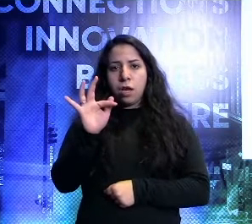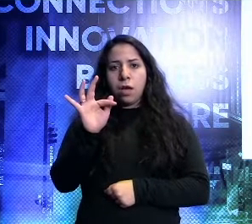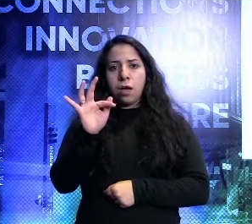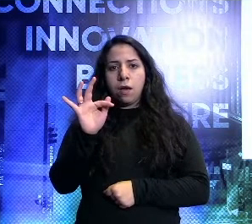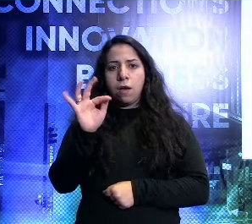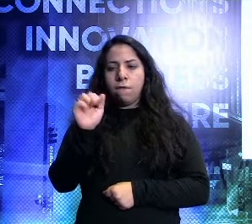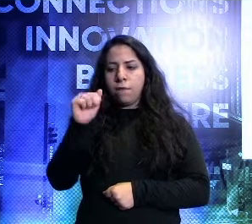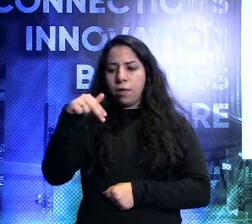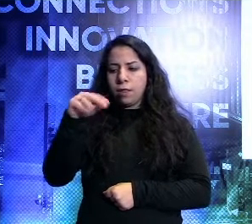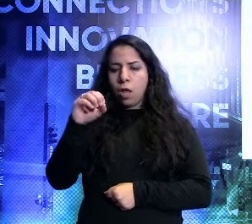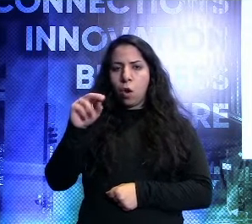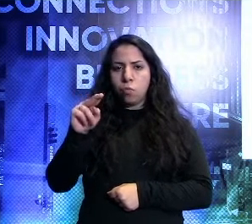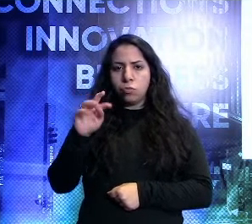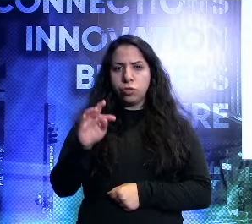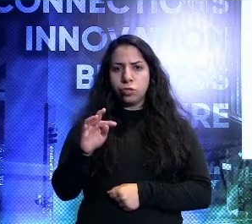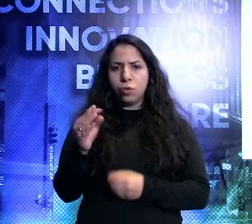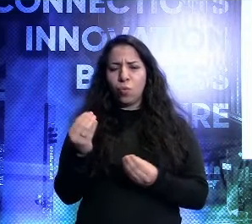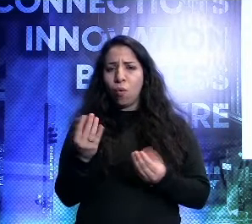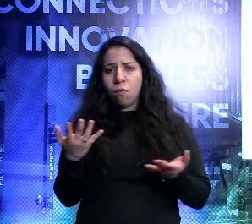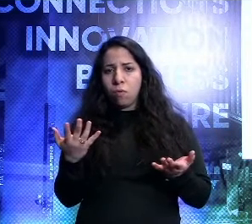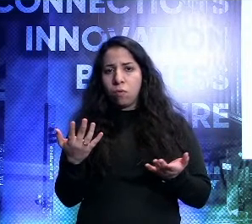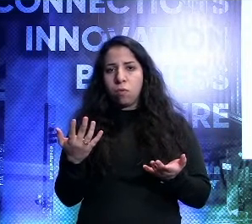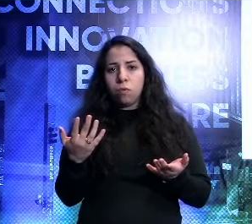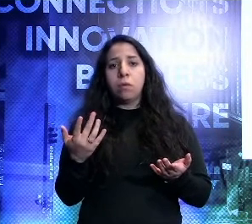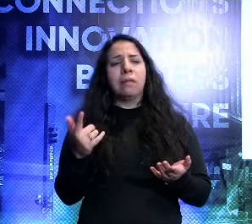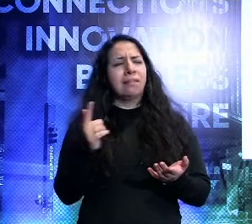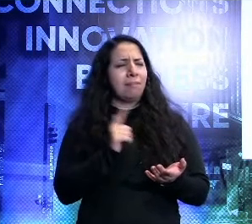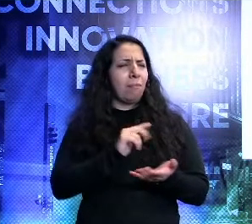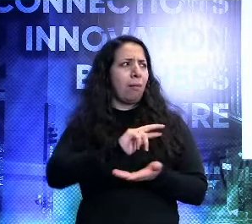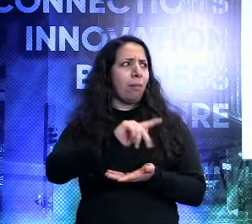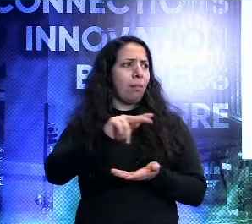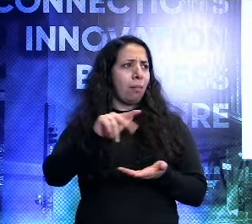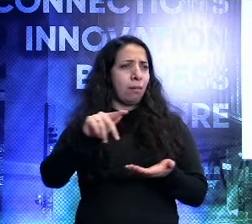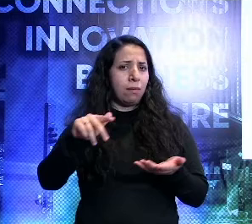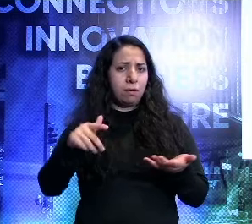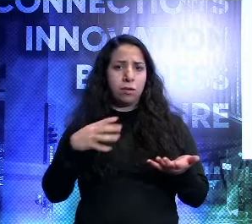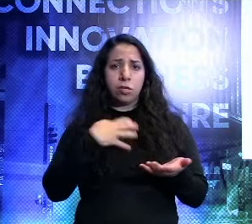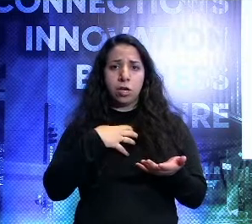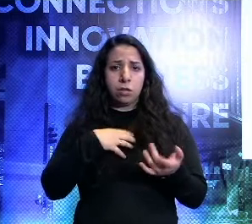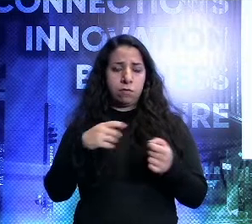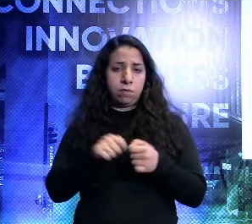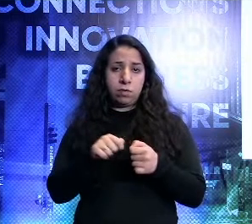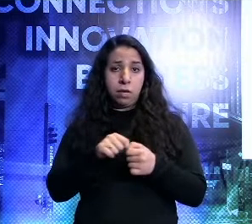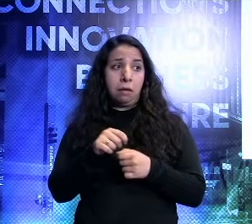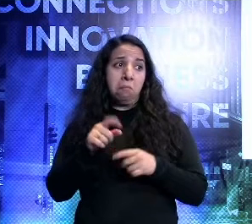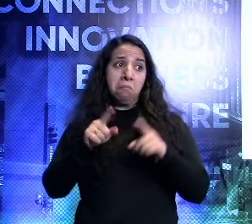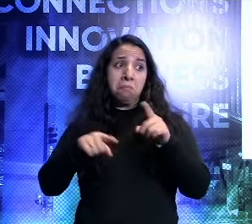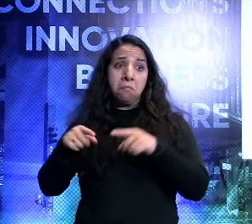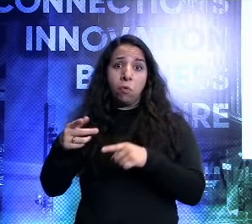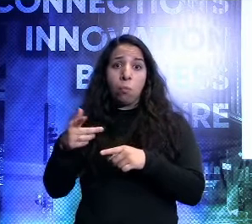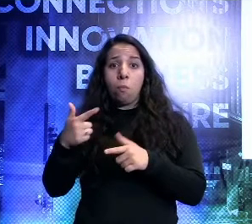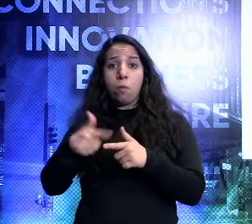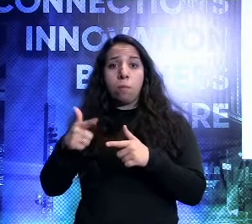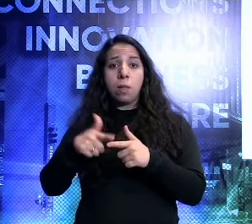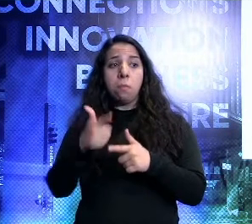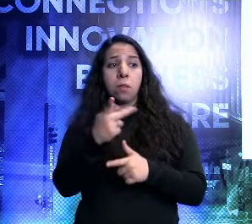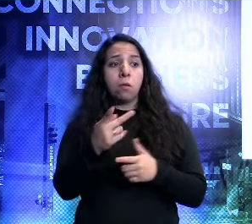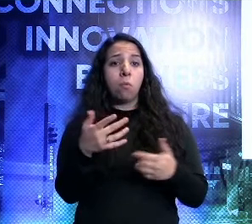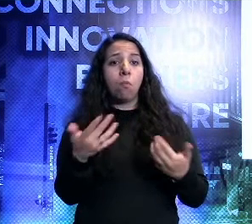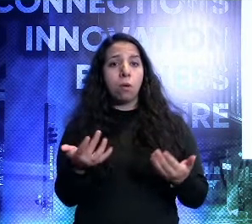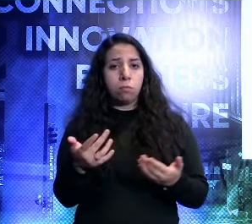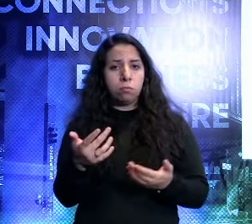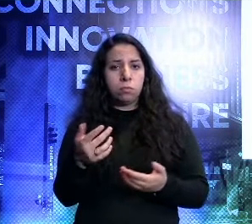tem zilhões de formas de fazer fan-out, né? Depende do teu problema. Se você não conhecer a fundo como o Lambda